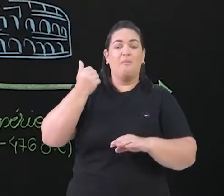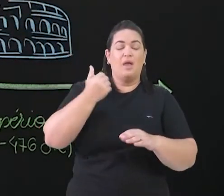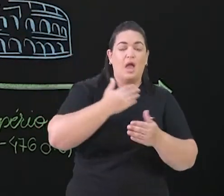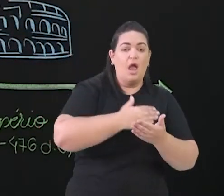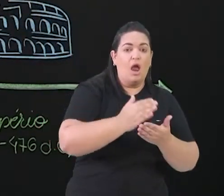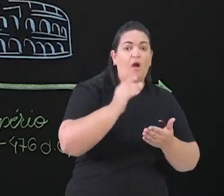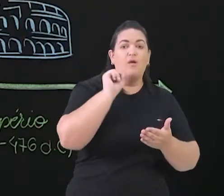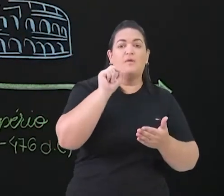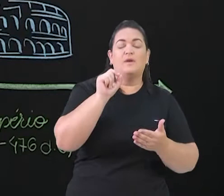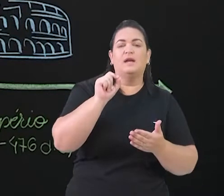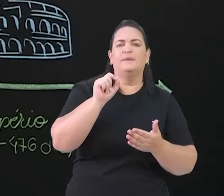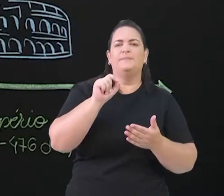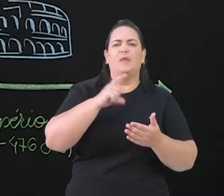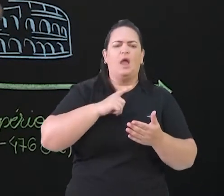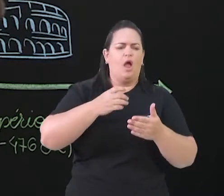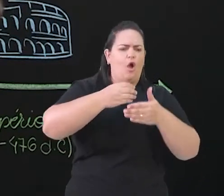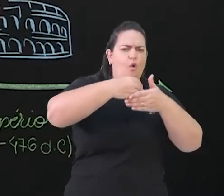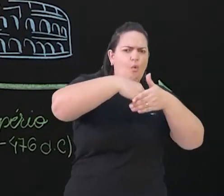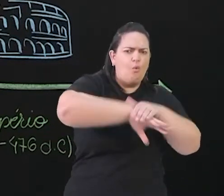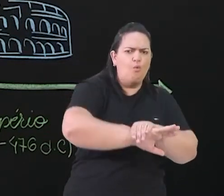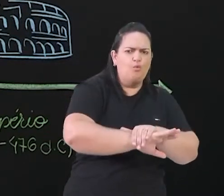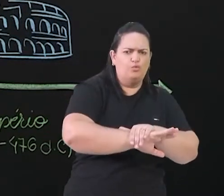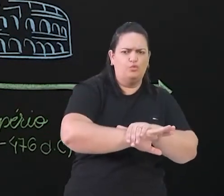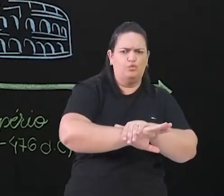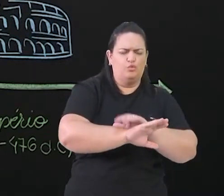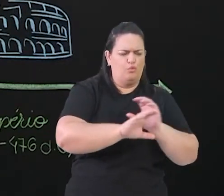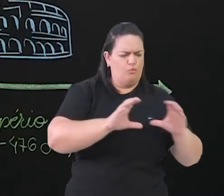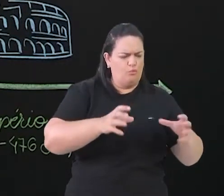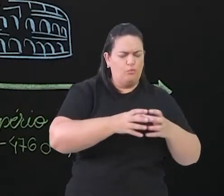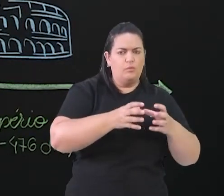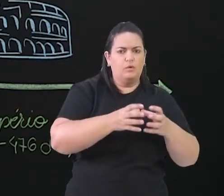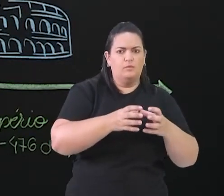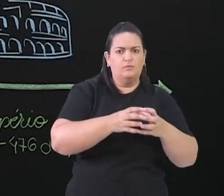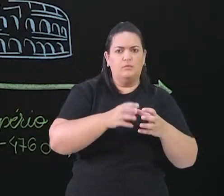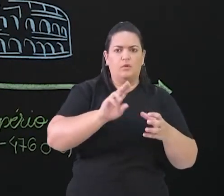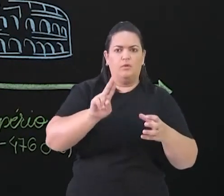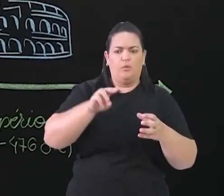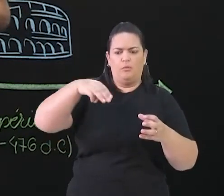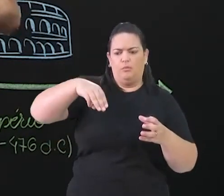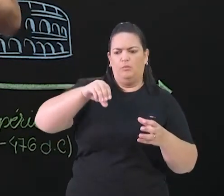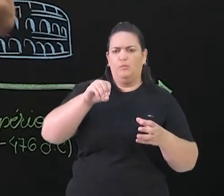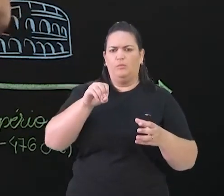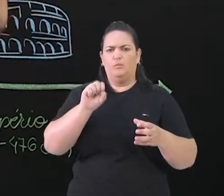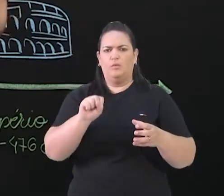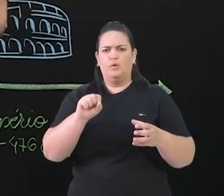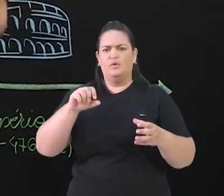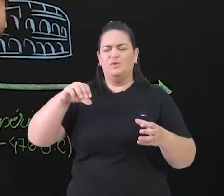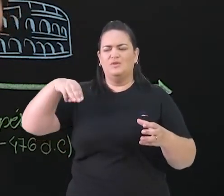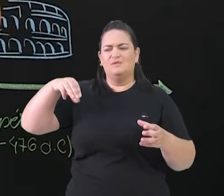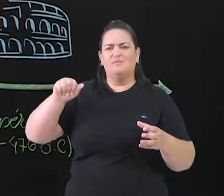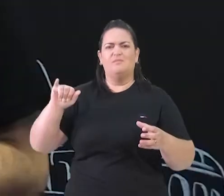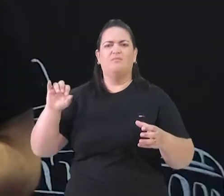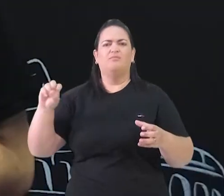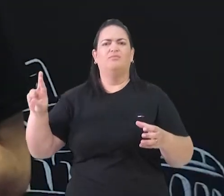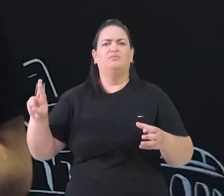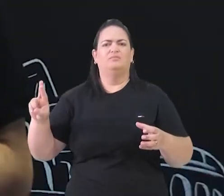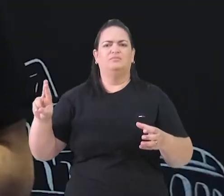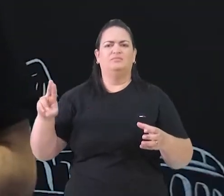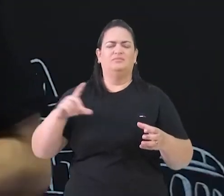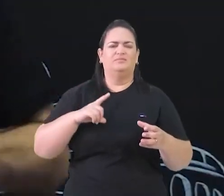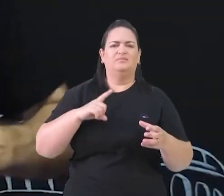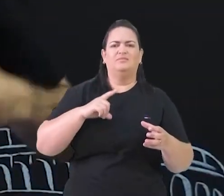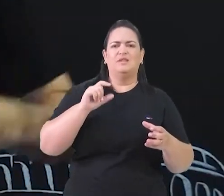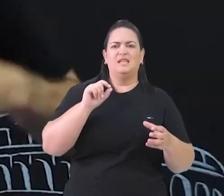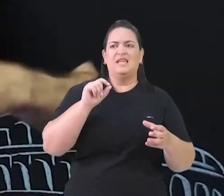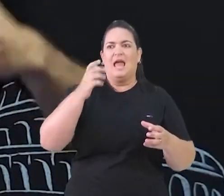de costumes que se chamava em latim de mos maiorum. Quem nascia em Roma e alimentava esse conjunto de